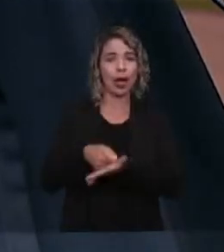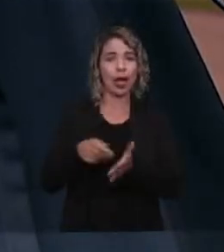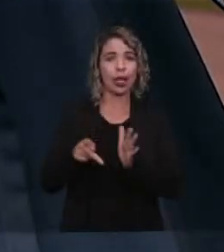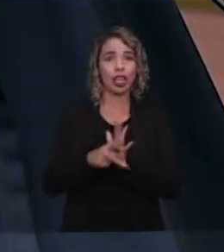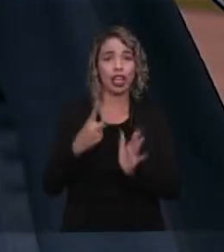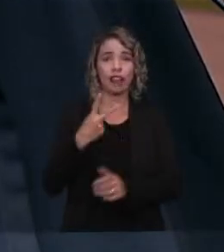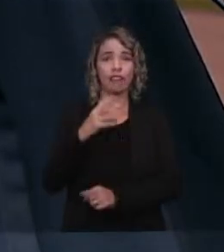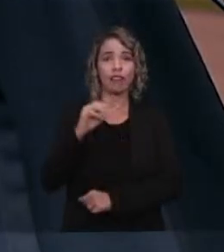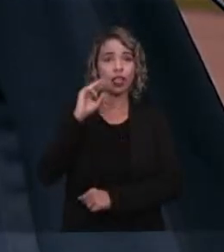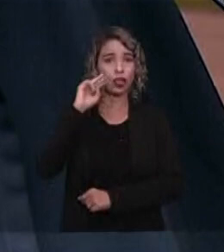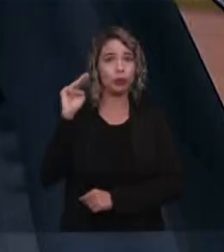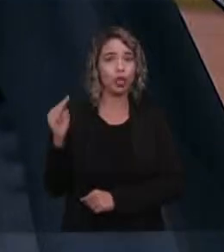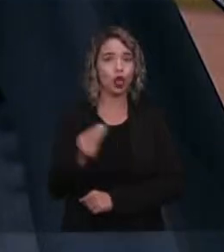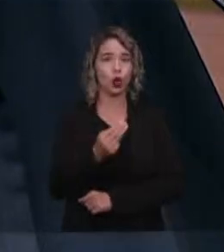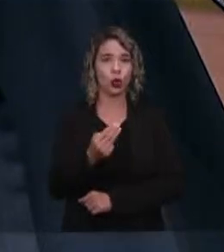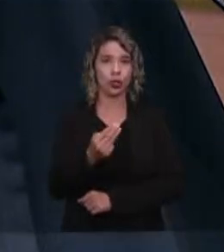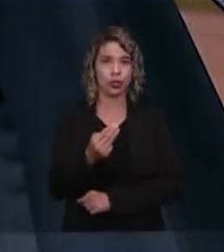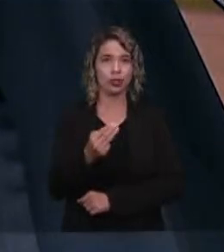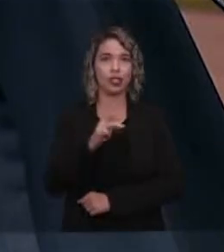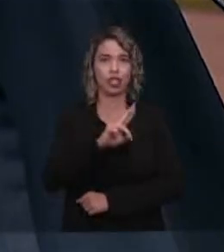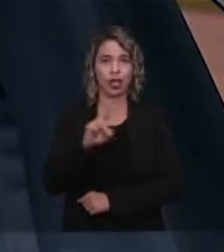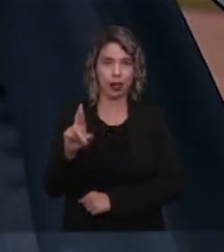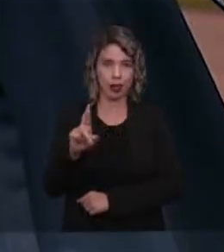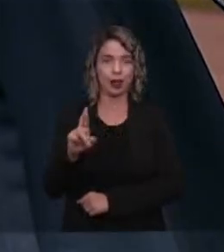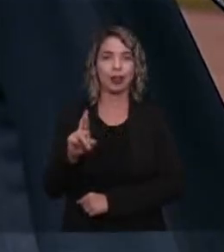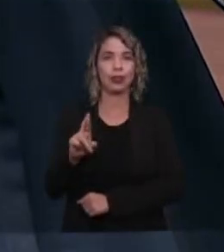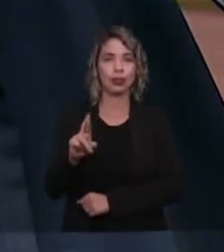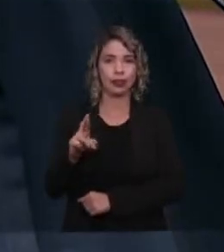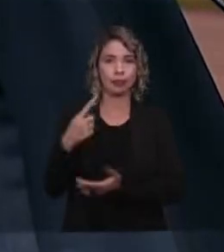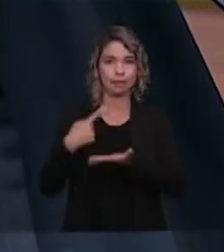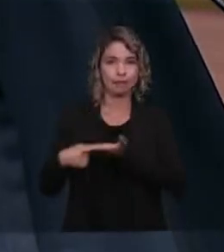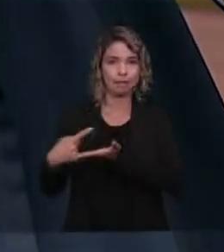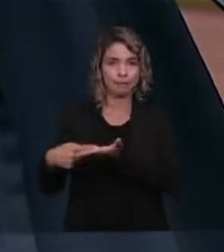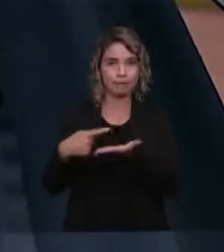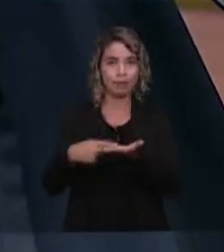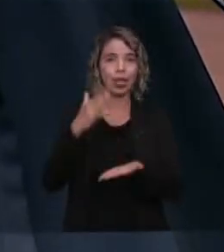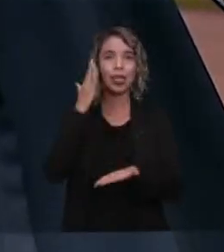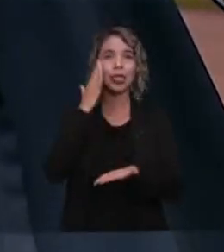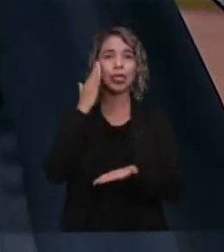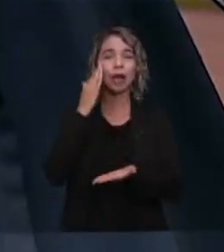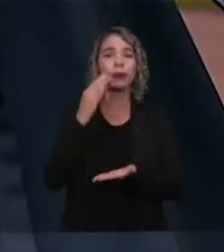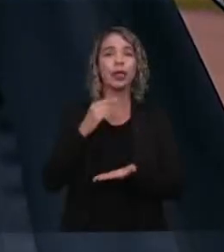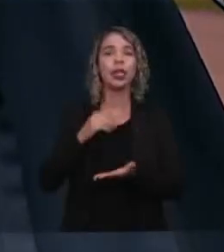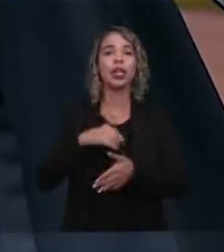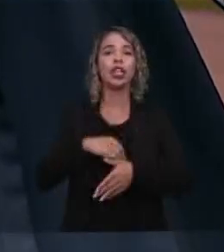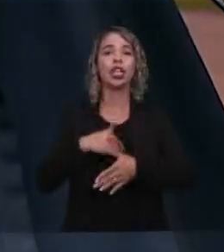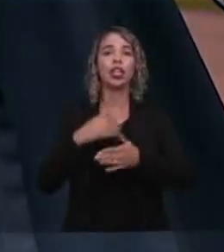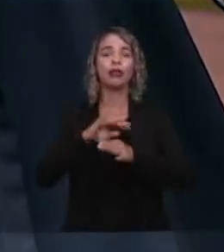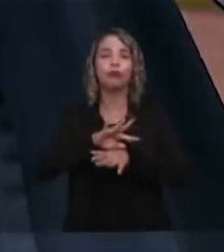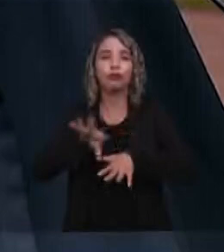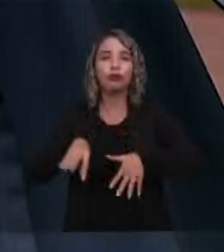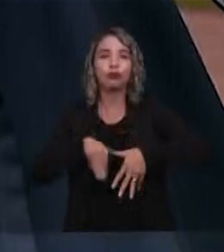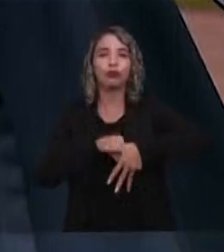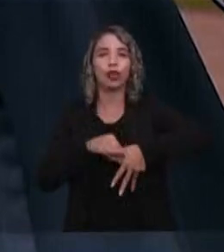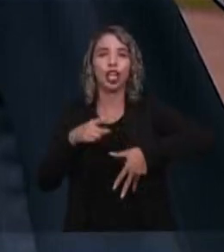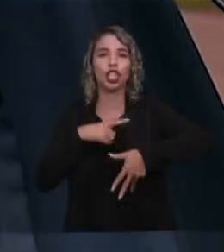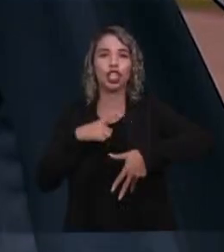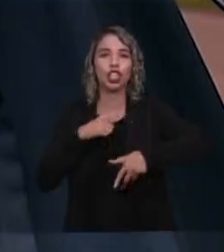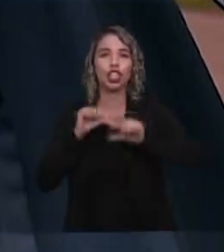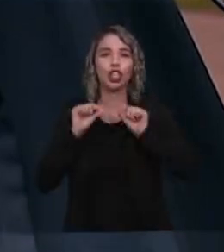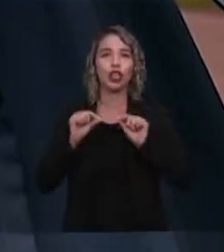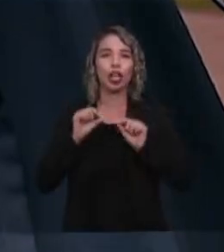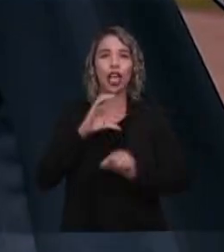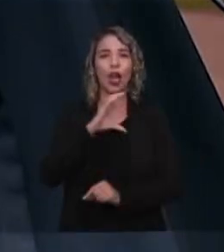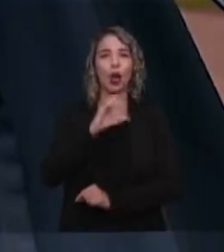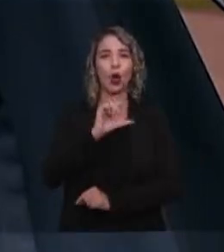correspondente a 20 milhões com Pedro Paulo Bergamaschi e Leone Ramos e que sabia que por trás de Pedro Paulo estava o ex-presidente Fernando Collor,